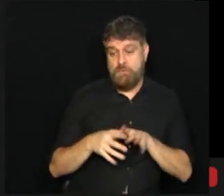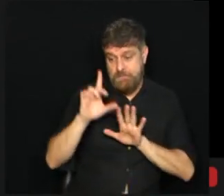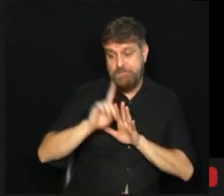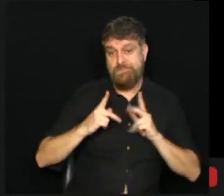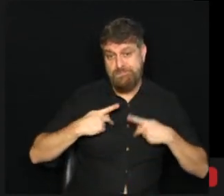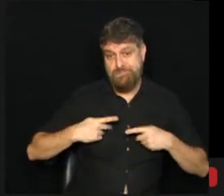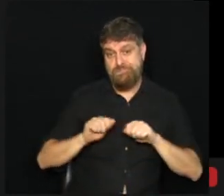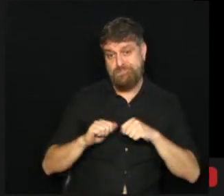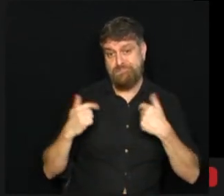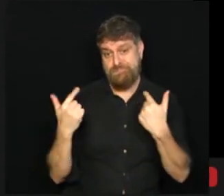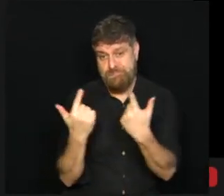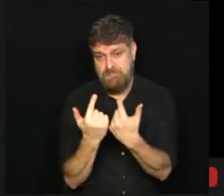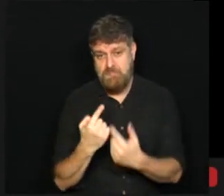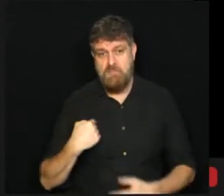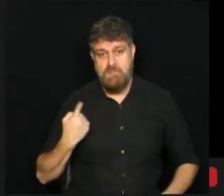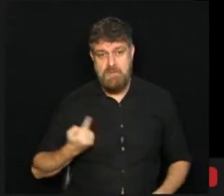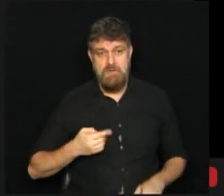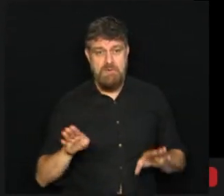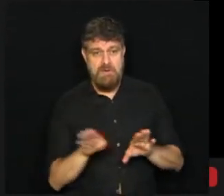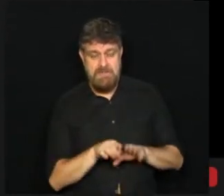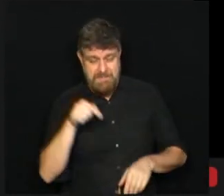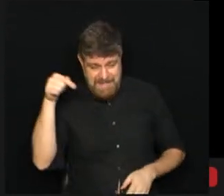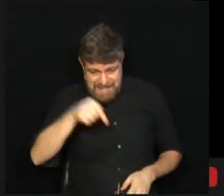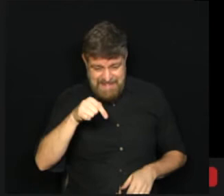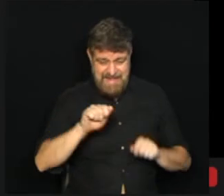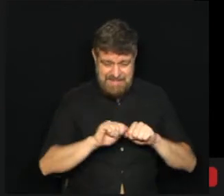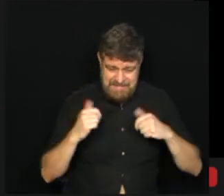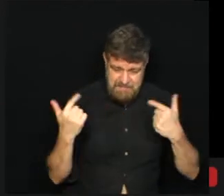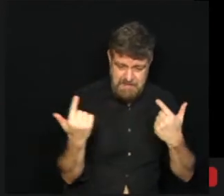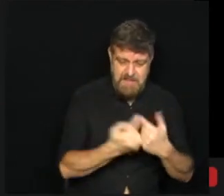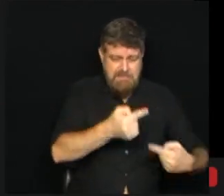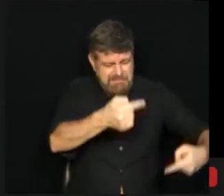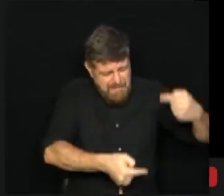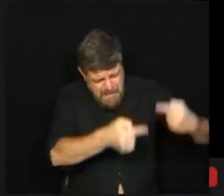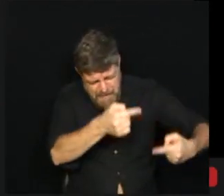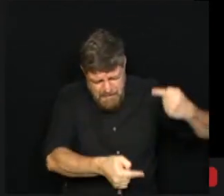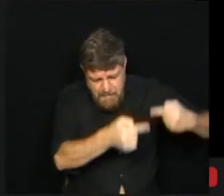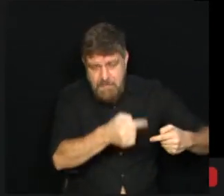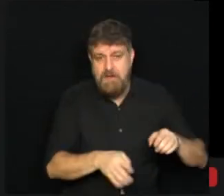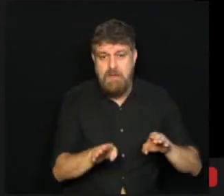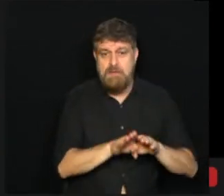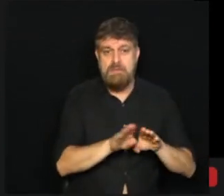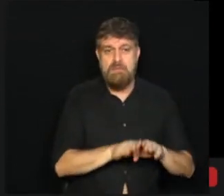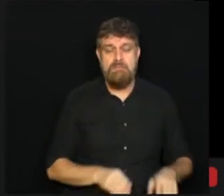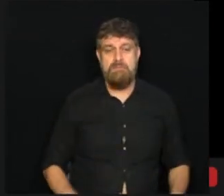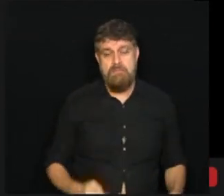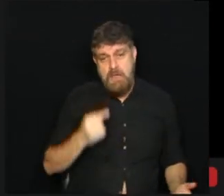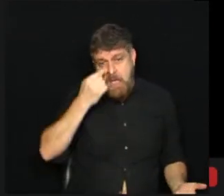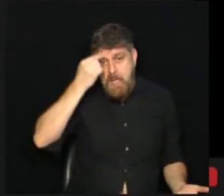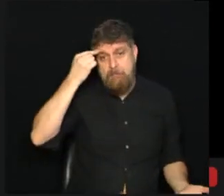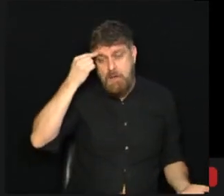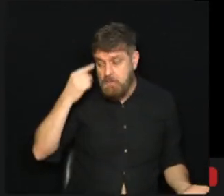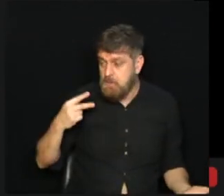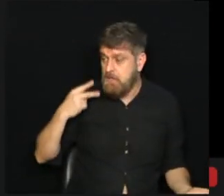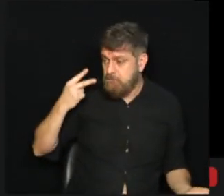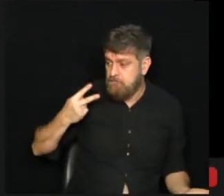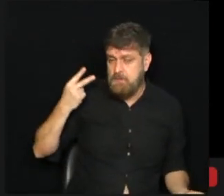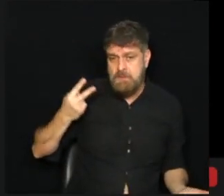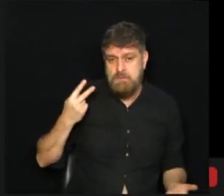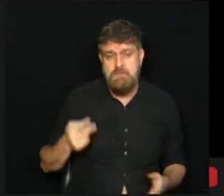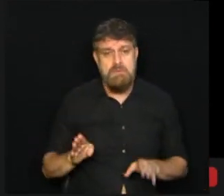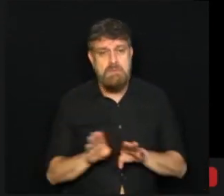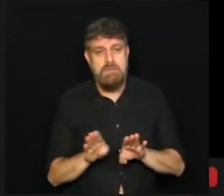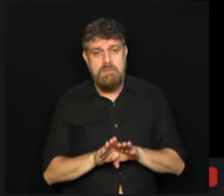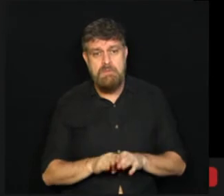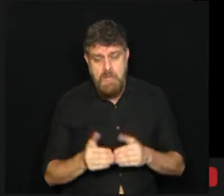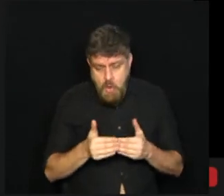também na Comissão de Direitos Humanos da Assembleia, e a partir dele, Paula, e demais vereadores e vereadoras,